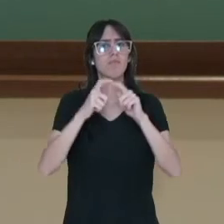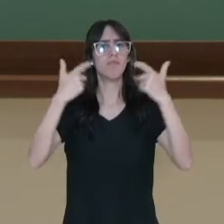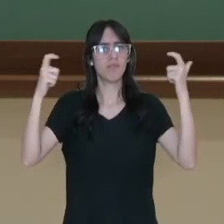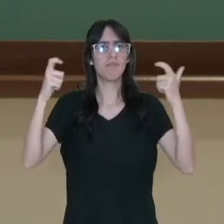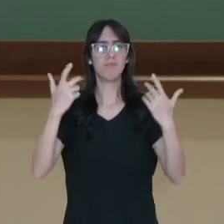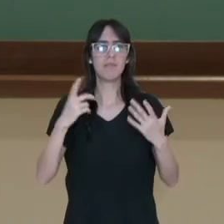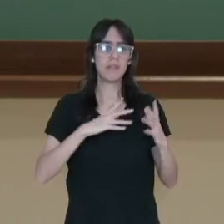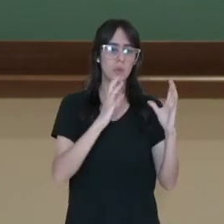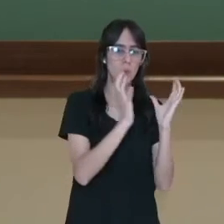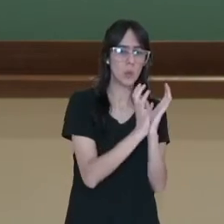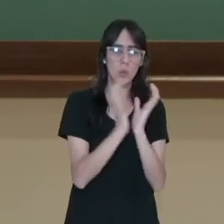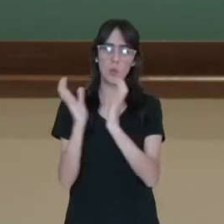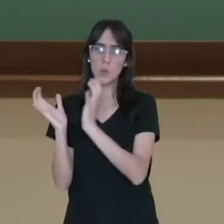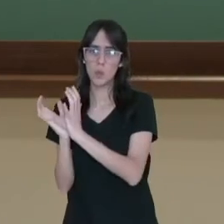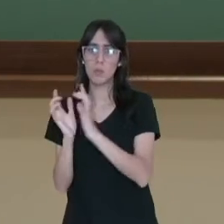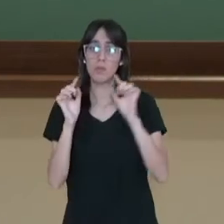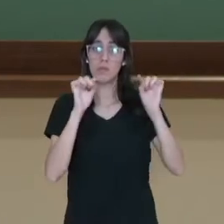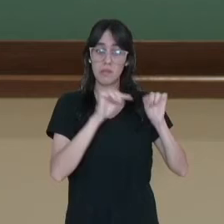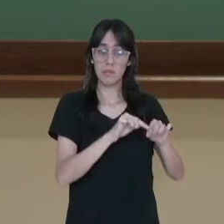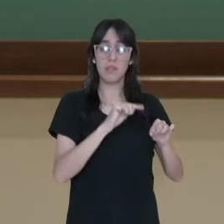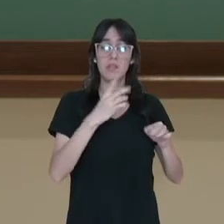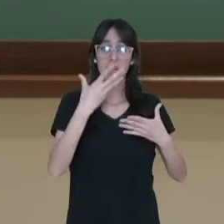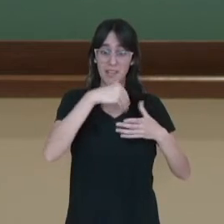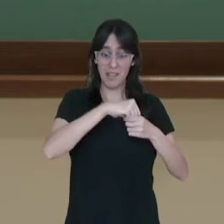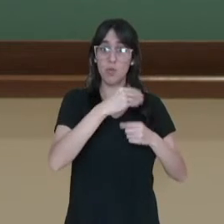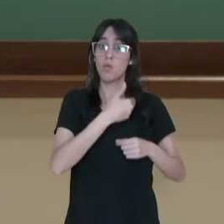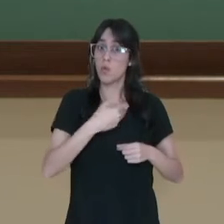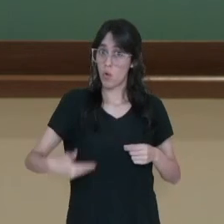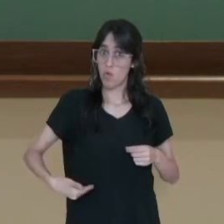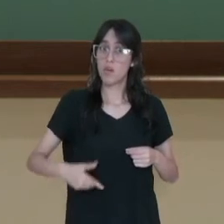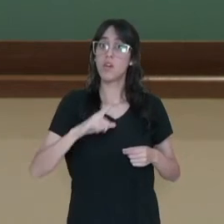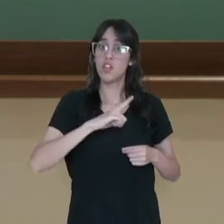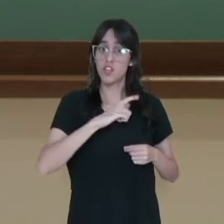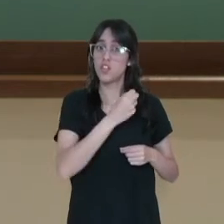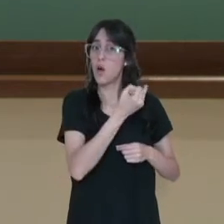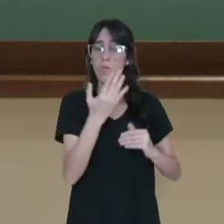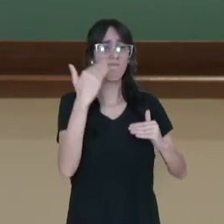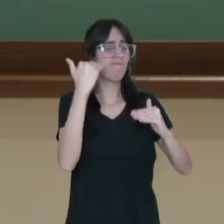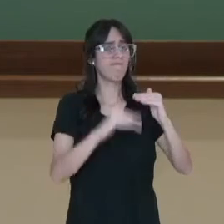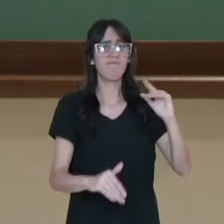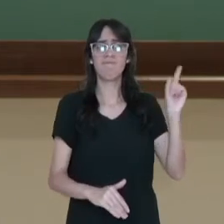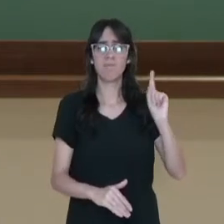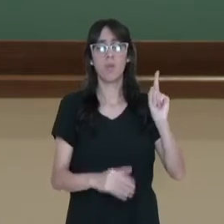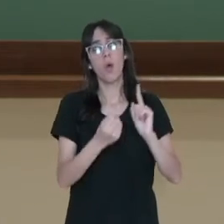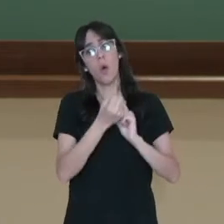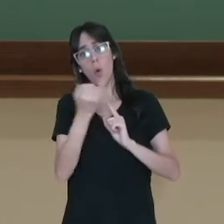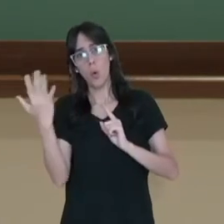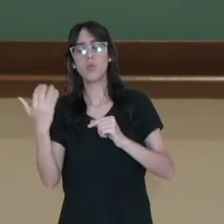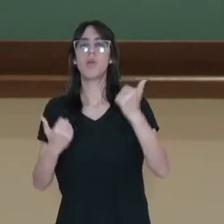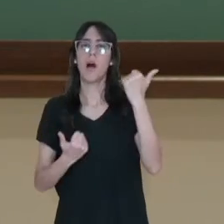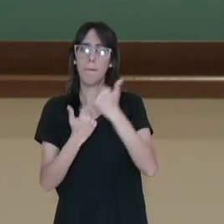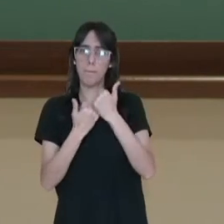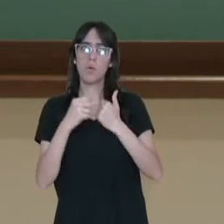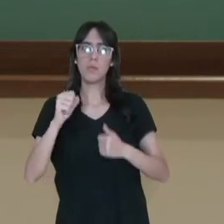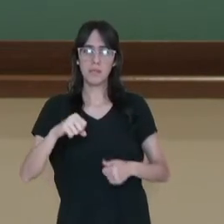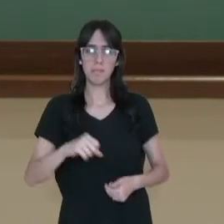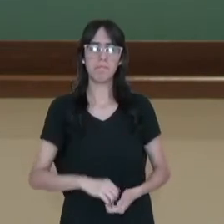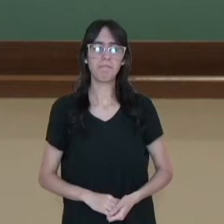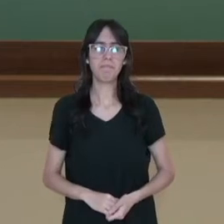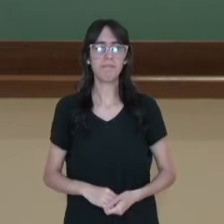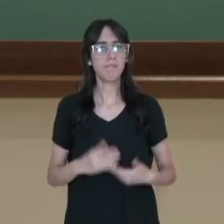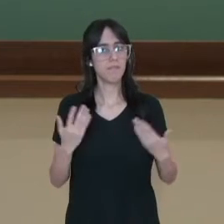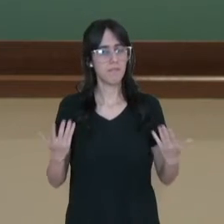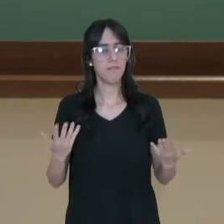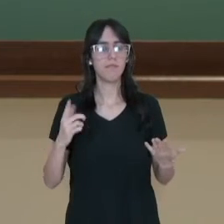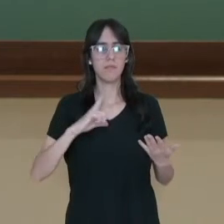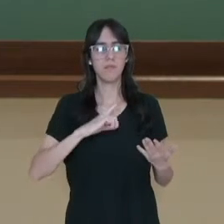tímidas. Então, havia oposição dentro do próprio governo soviético, além das dificuldades naturais da economia. Nesse cenário